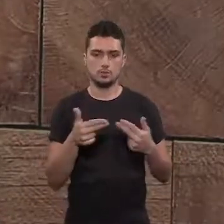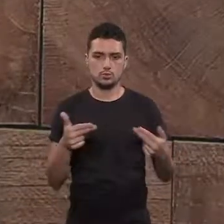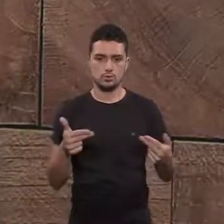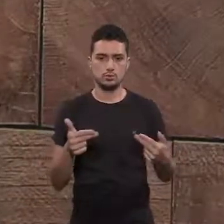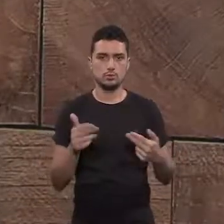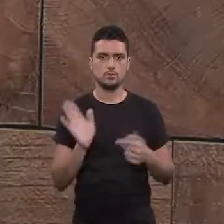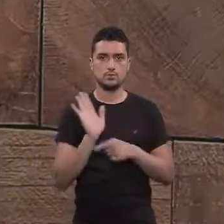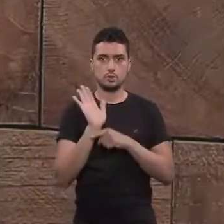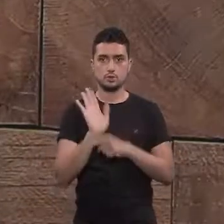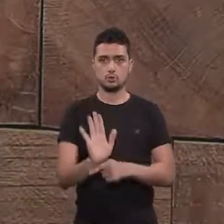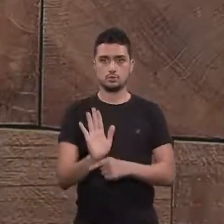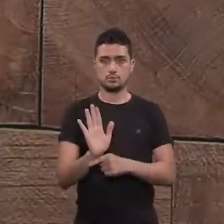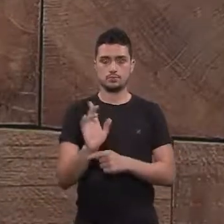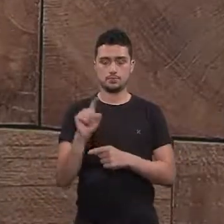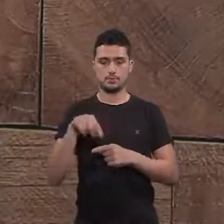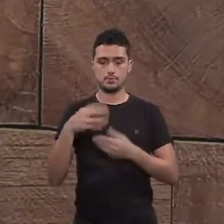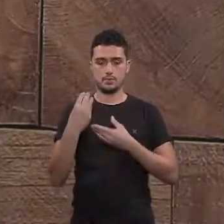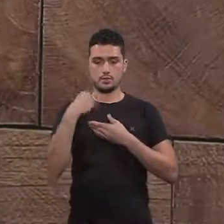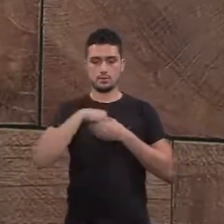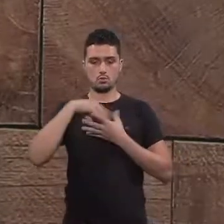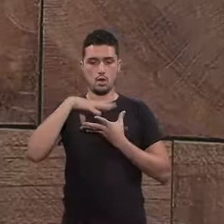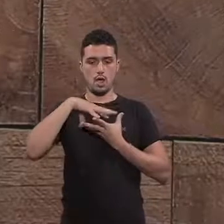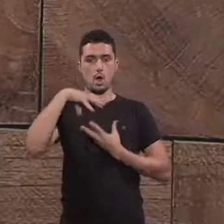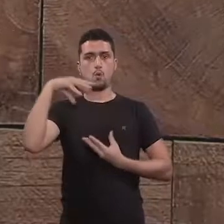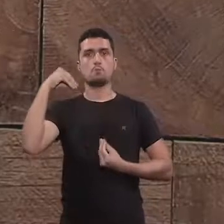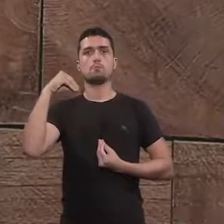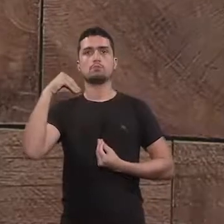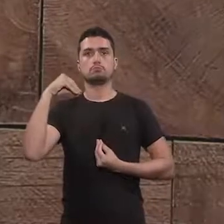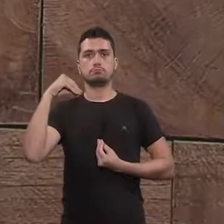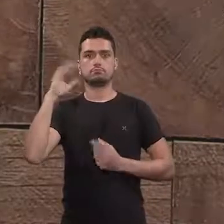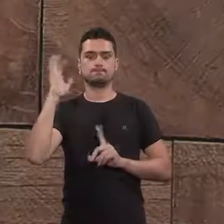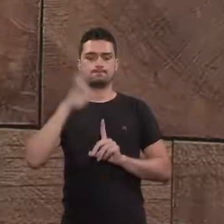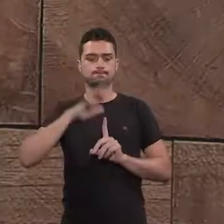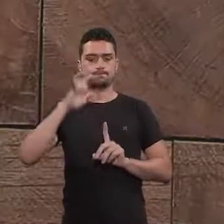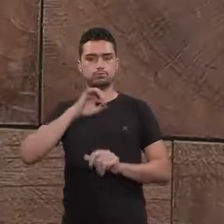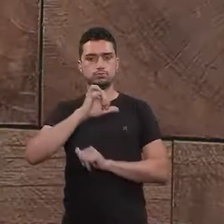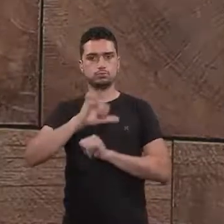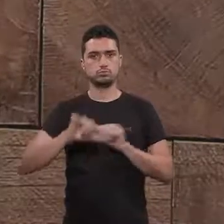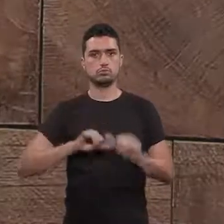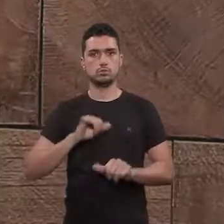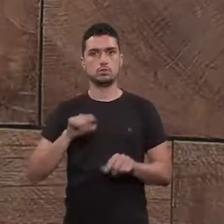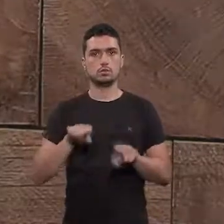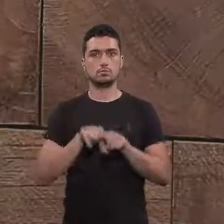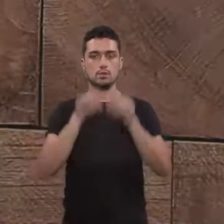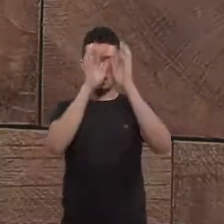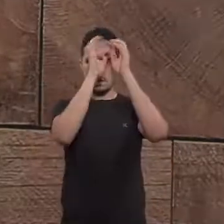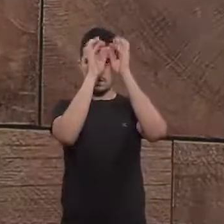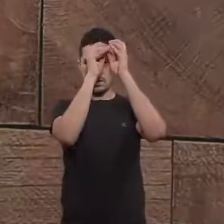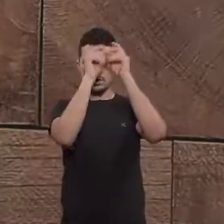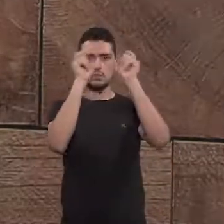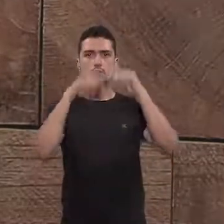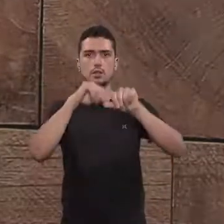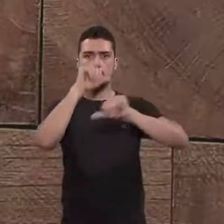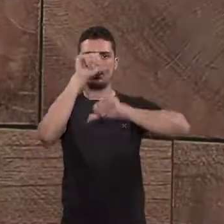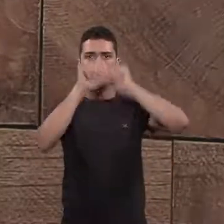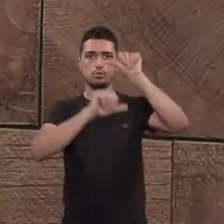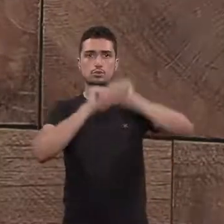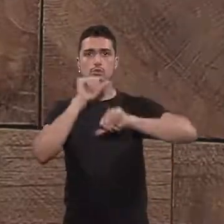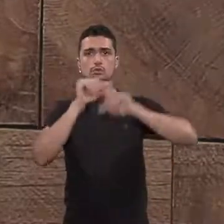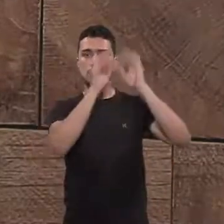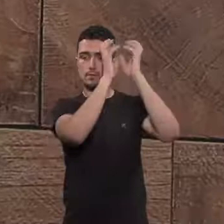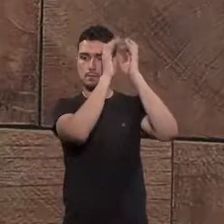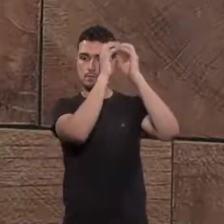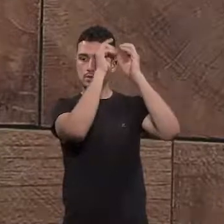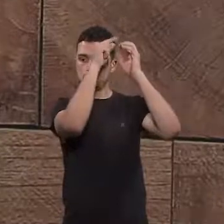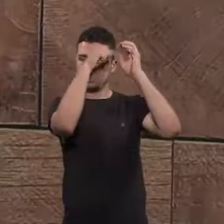no nosso organismo físico. E uma das partes desse ambiente físico é a nossa mente. Nós podemos mudar a nossa biologia,